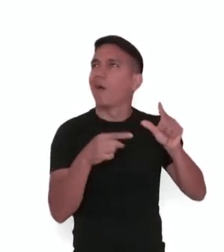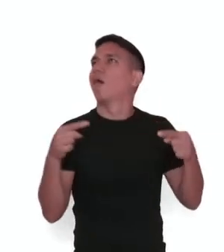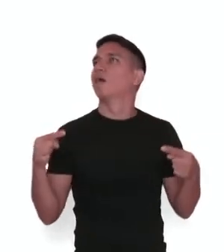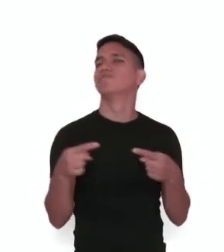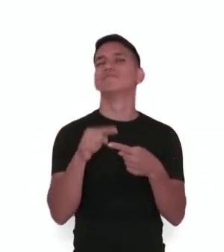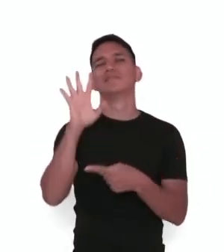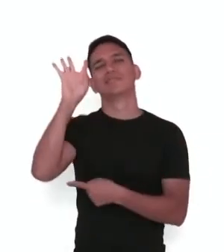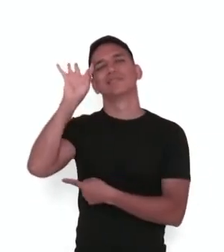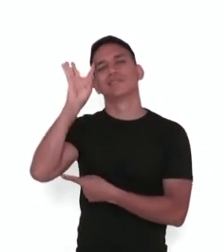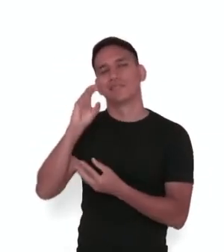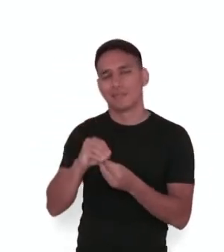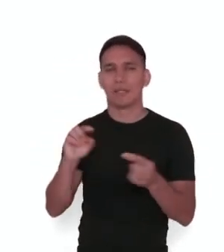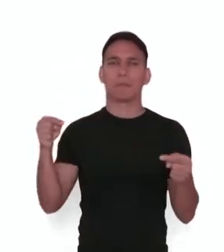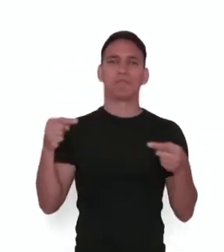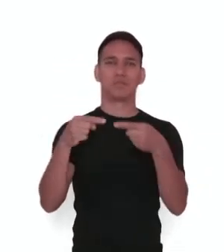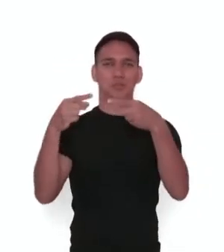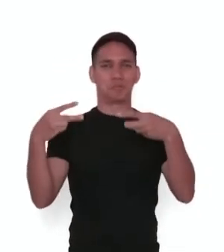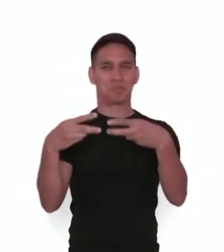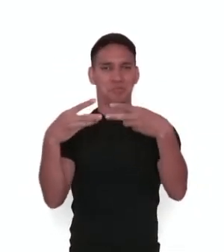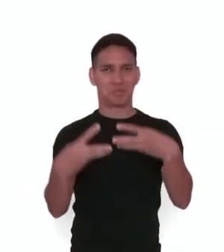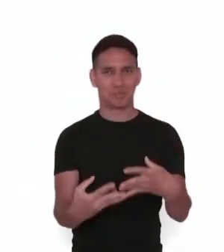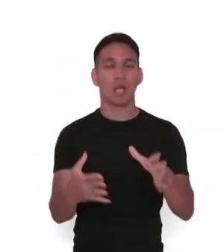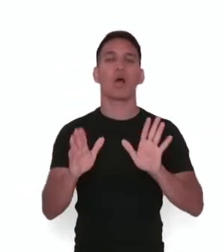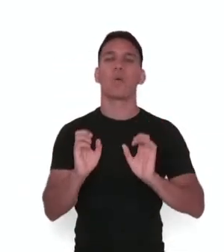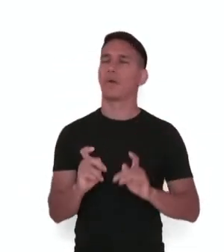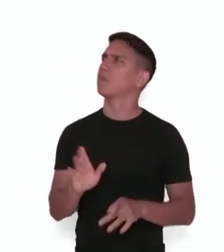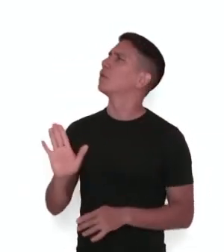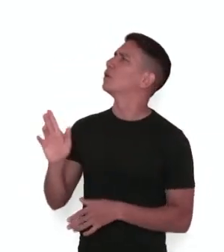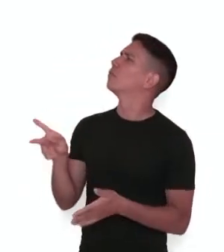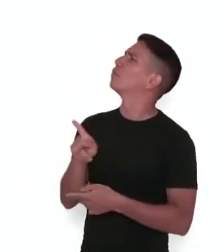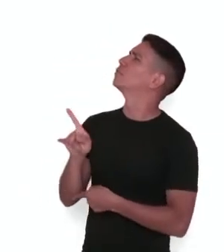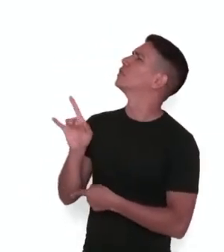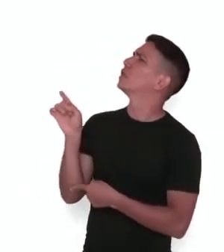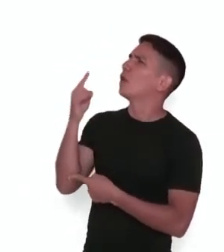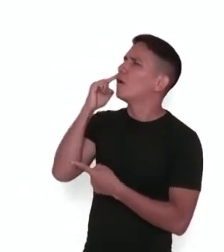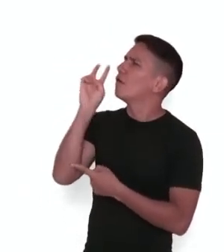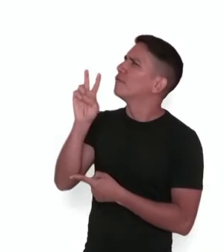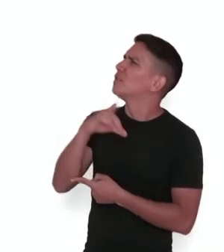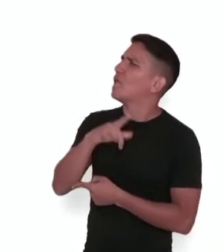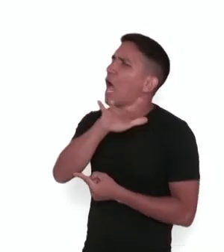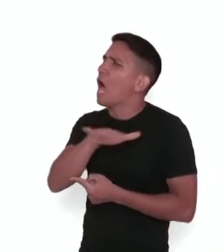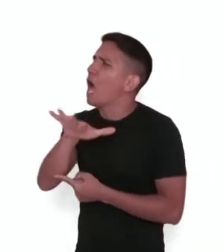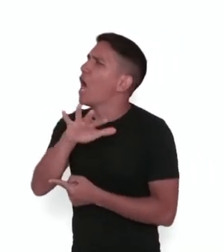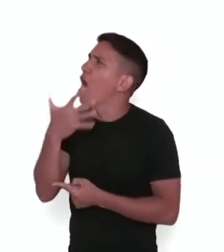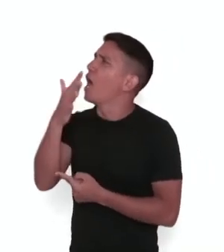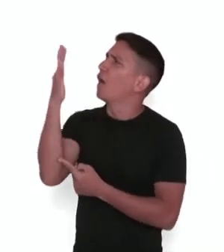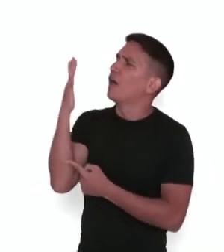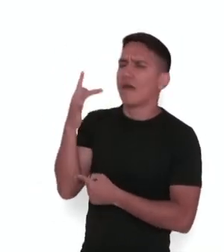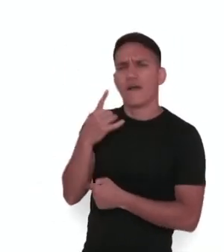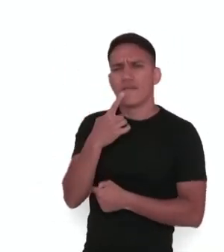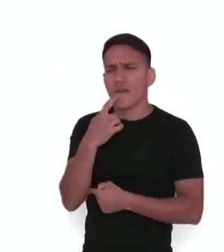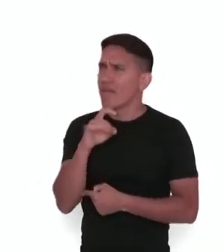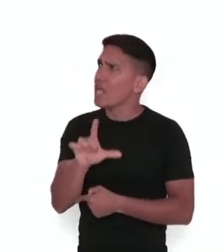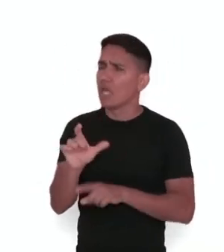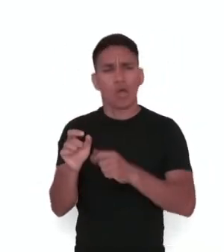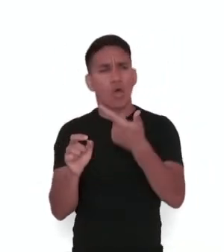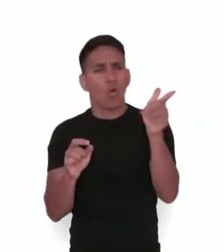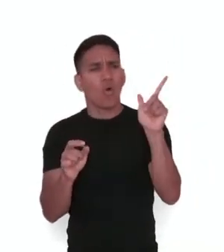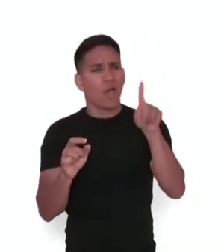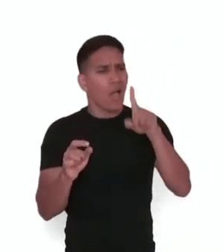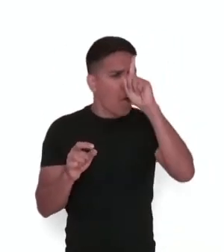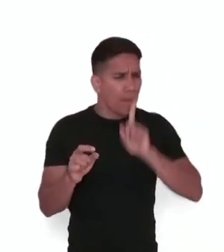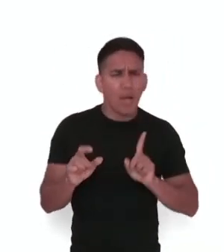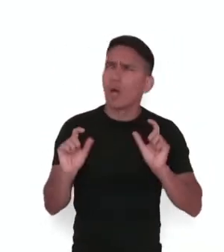legenda o que cada um representa. Mas, professor, eu estou vendo que esse mapa tem uma área verde e outra só amarelinha.